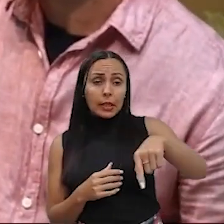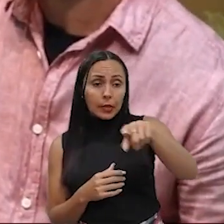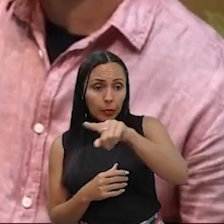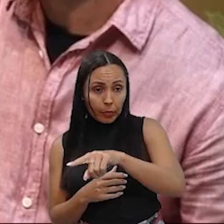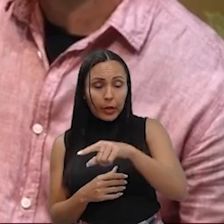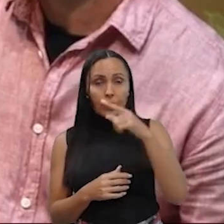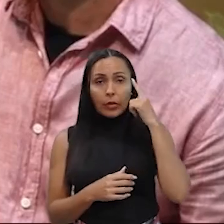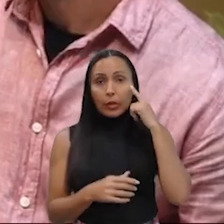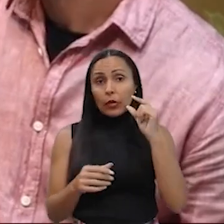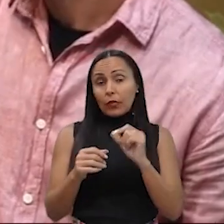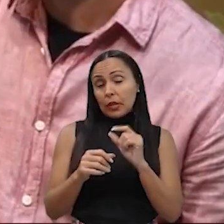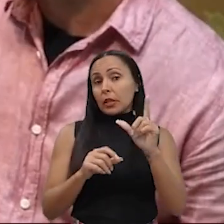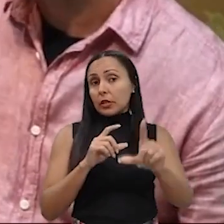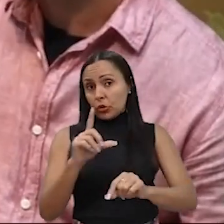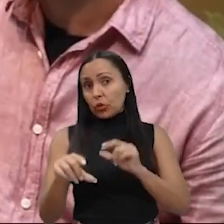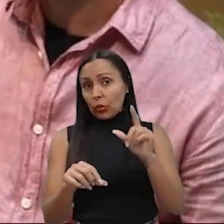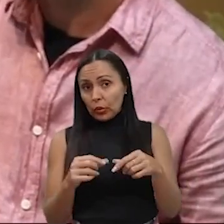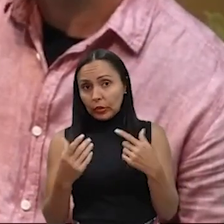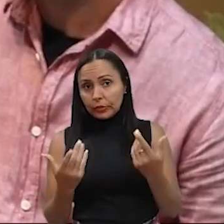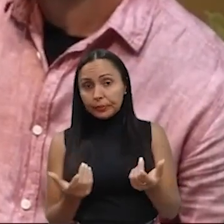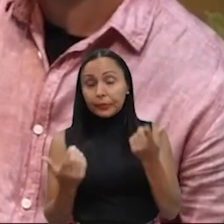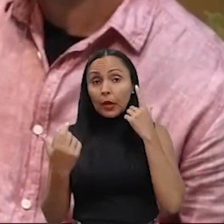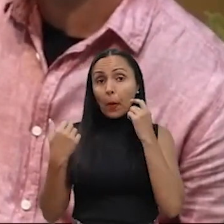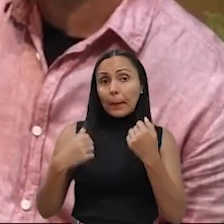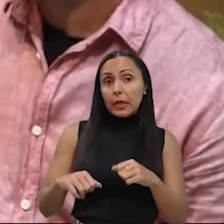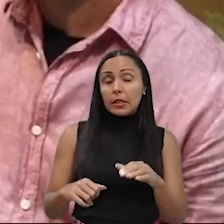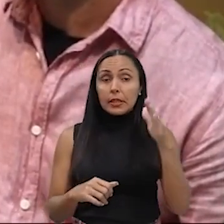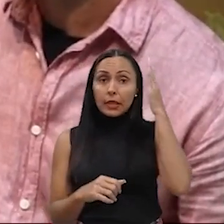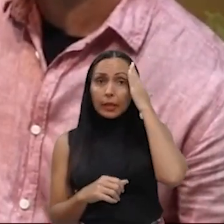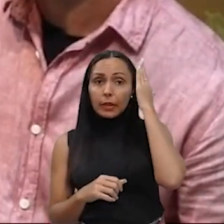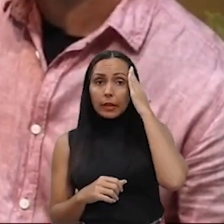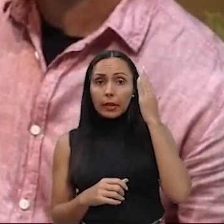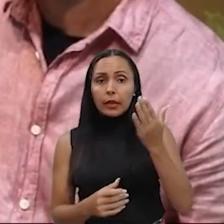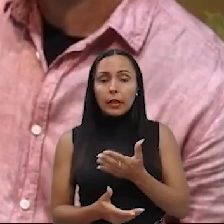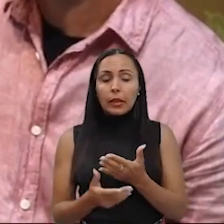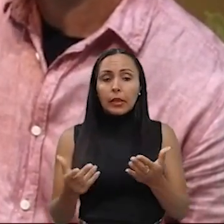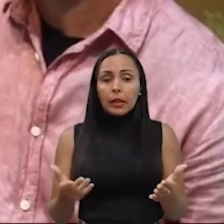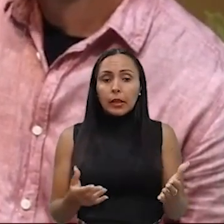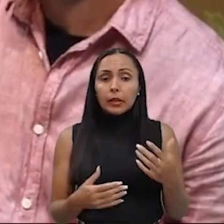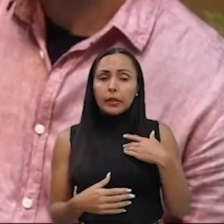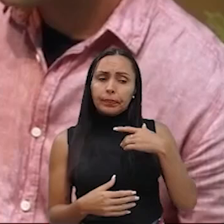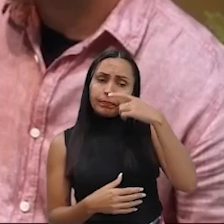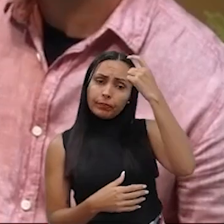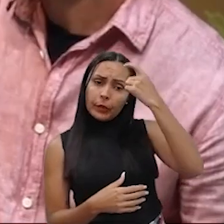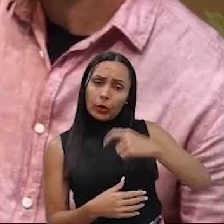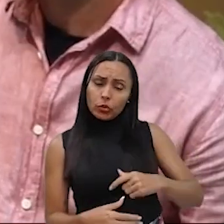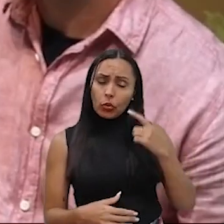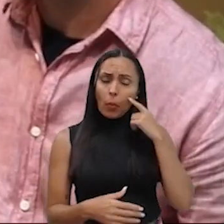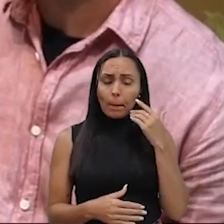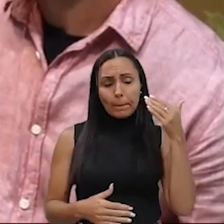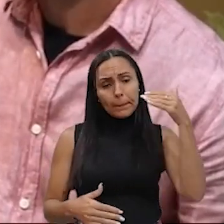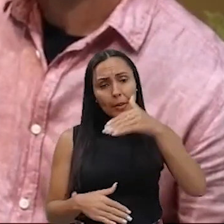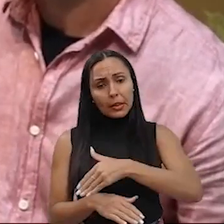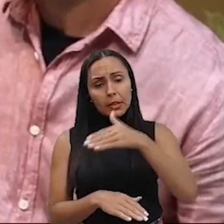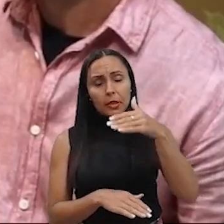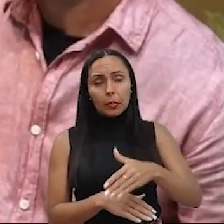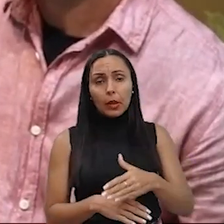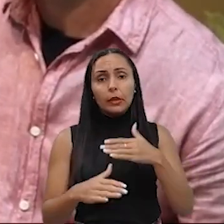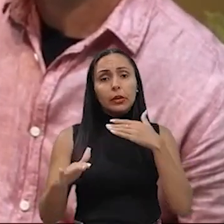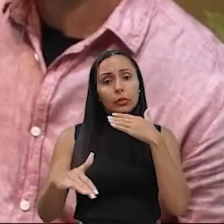faço a escolha tradutória, eu preciso entender também que eu sou participante daquele processo